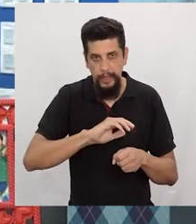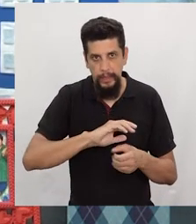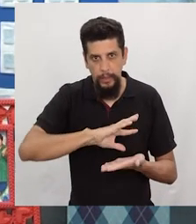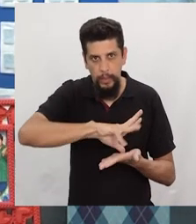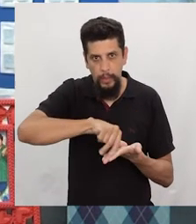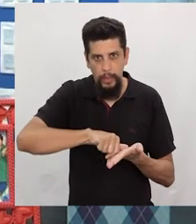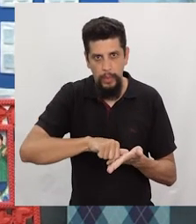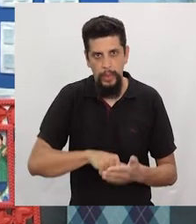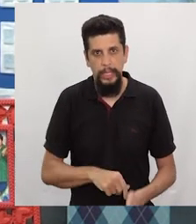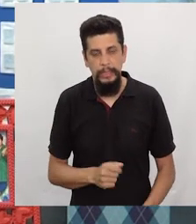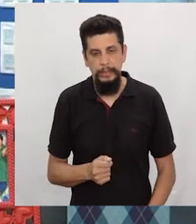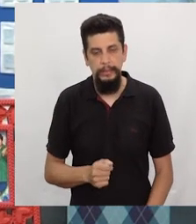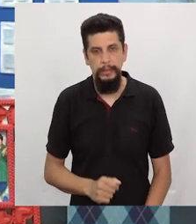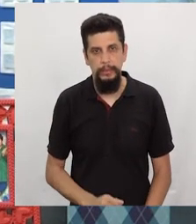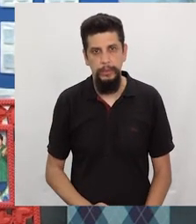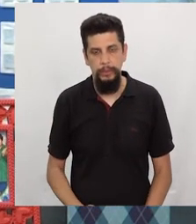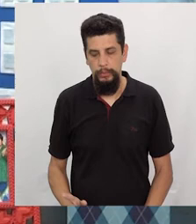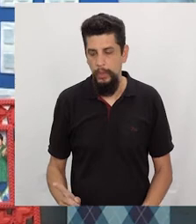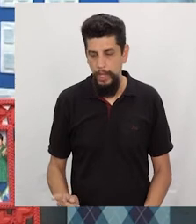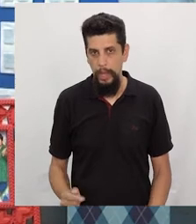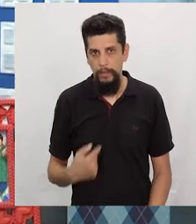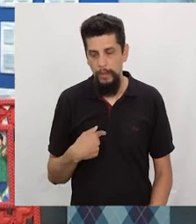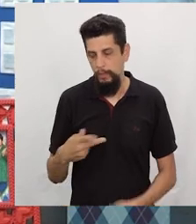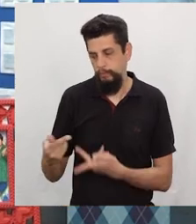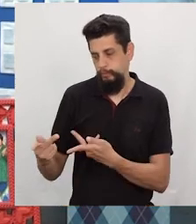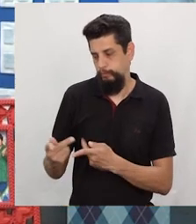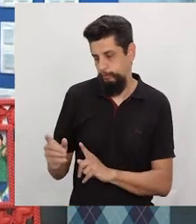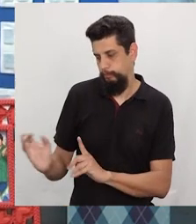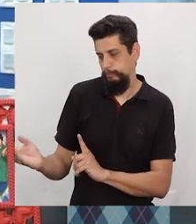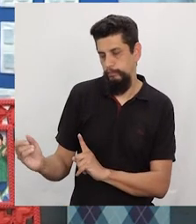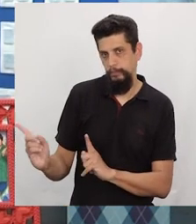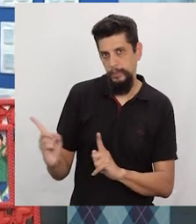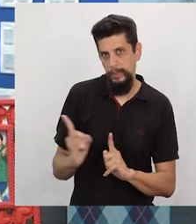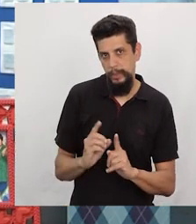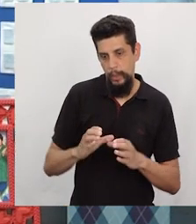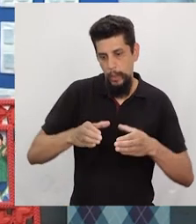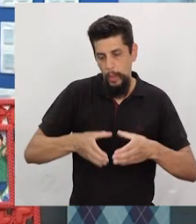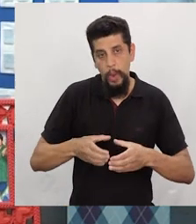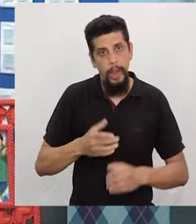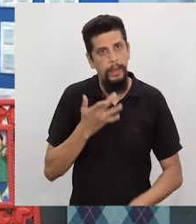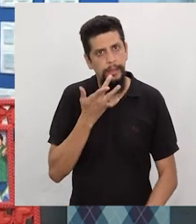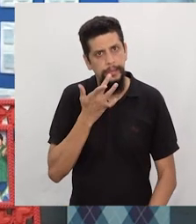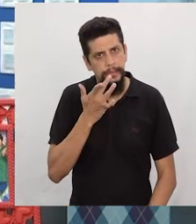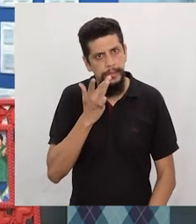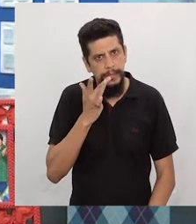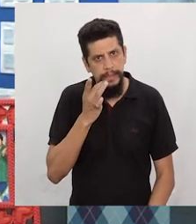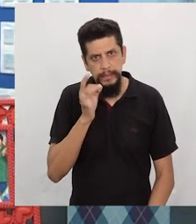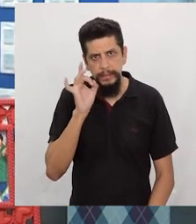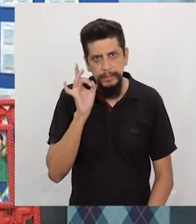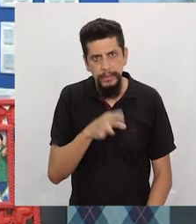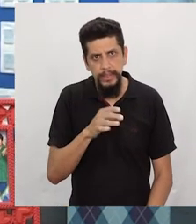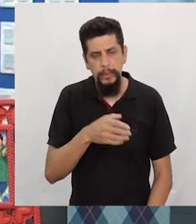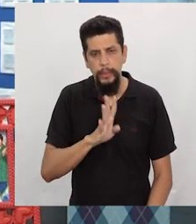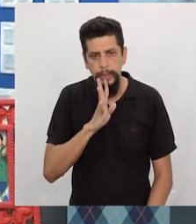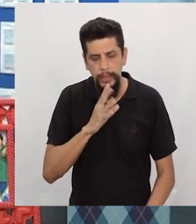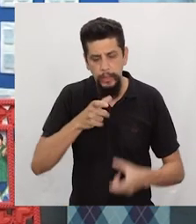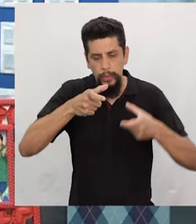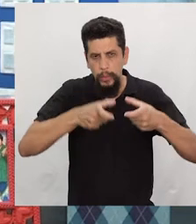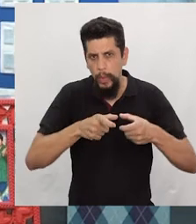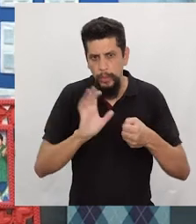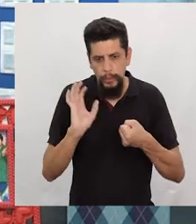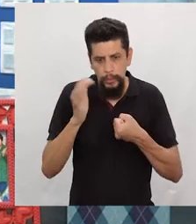a entrar oficialmente no clubinho secreto. Que incrível conhecer aquele lugar